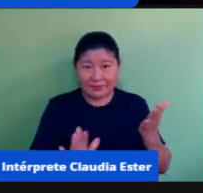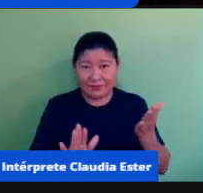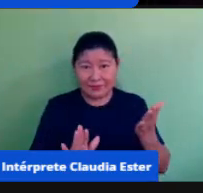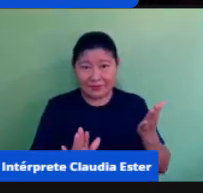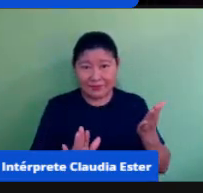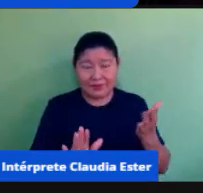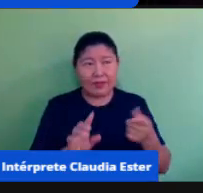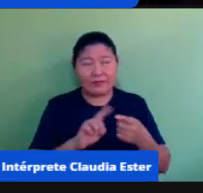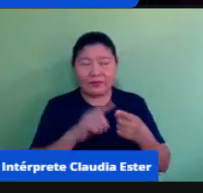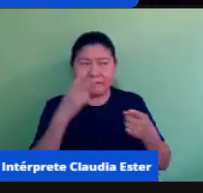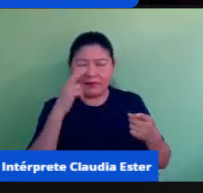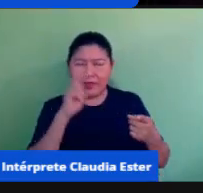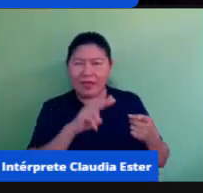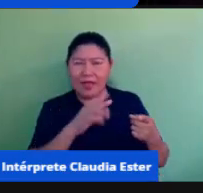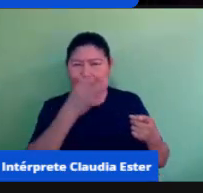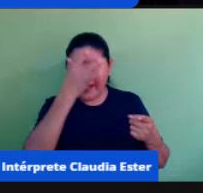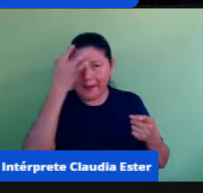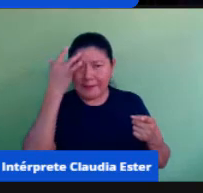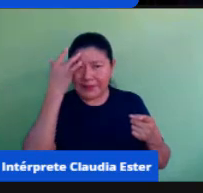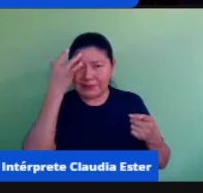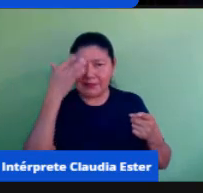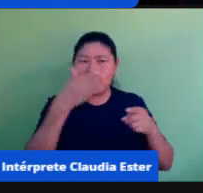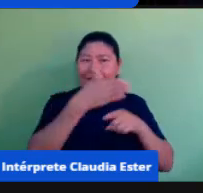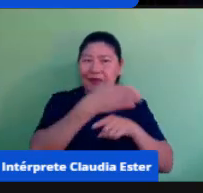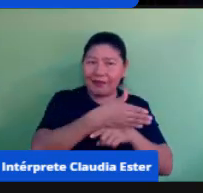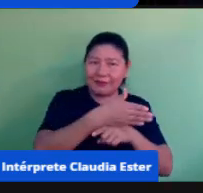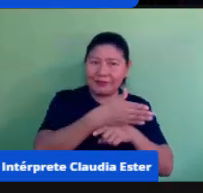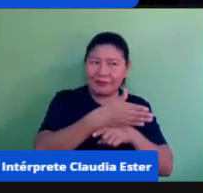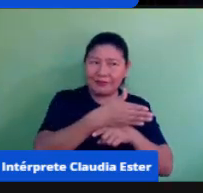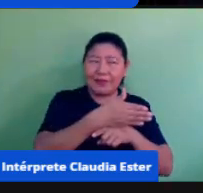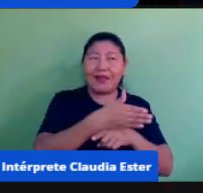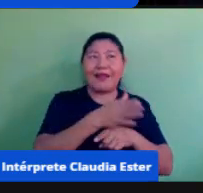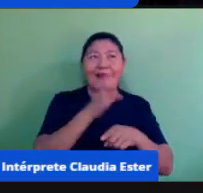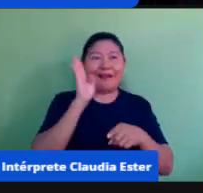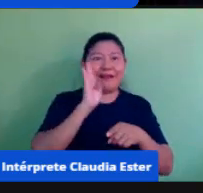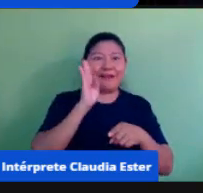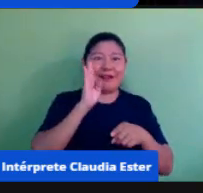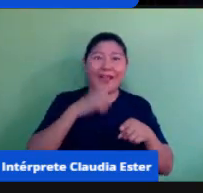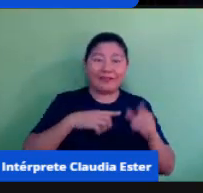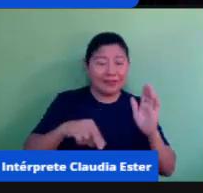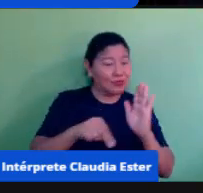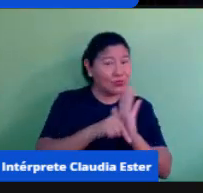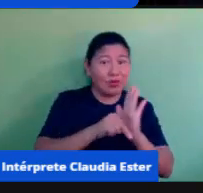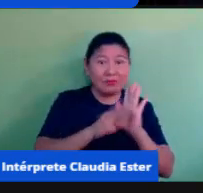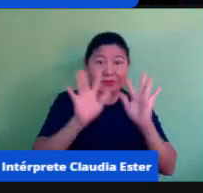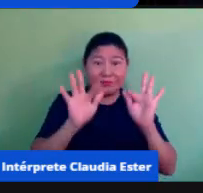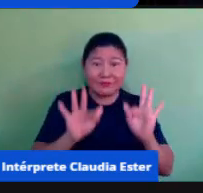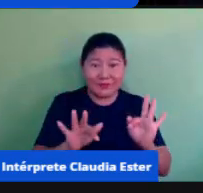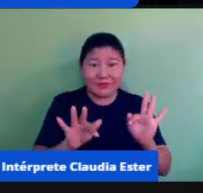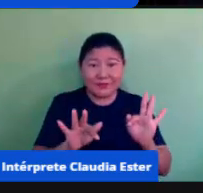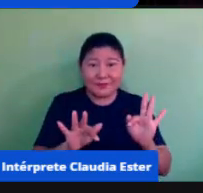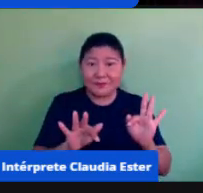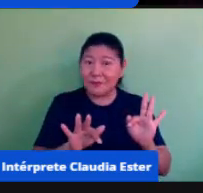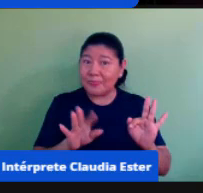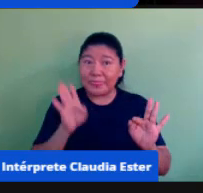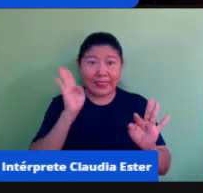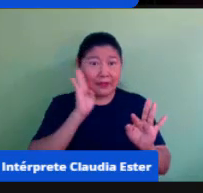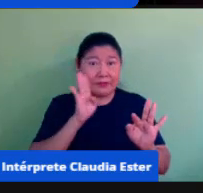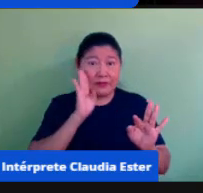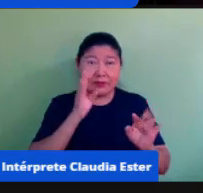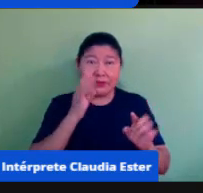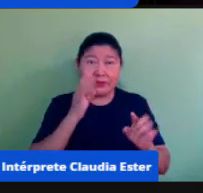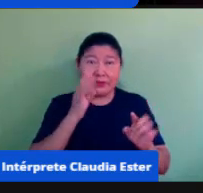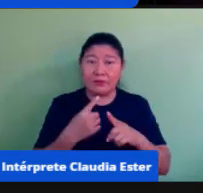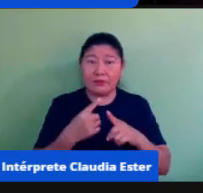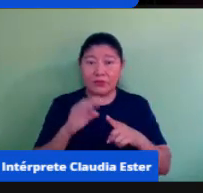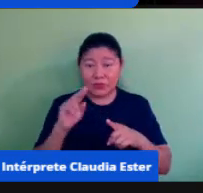de quem respondeu e a nota que a pessoa tirou. Isso é muito legal, eu achei bem interessante, porque senão, porque nós temos que nos apegar